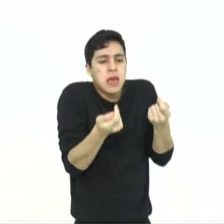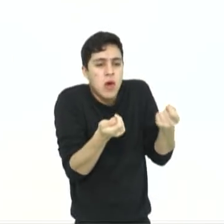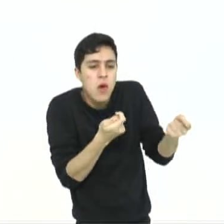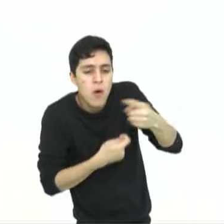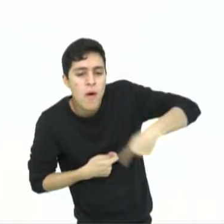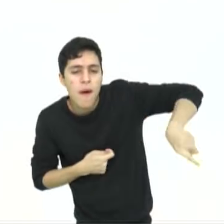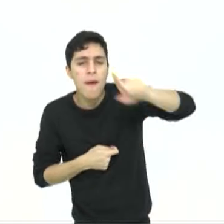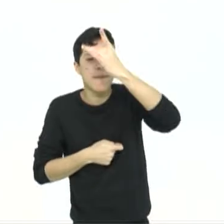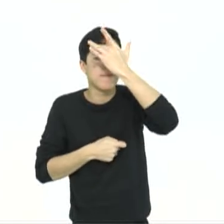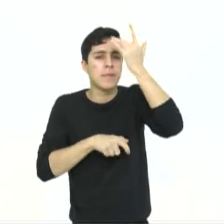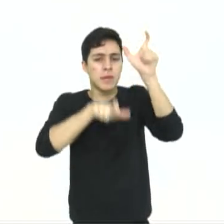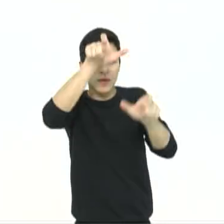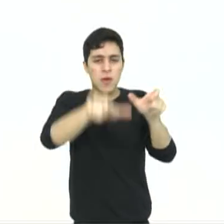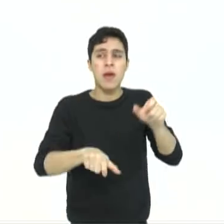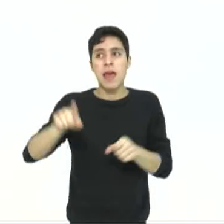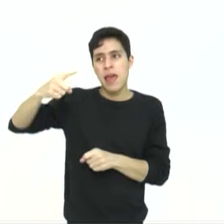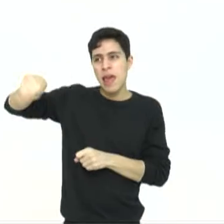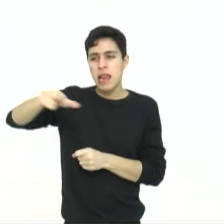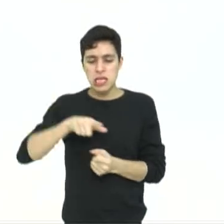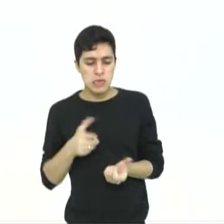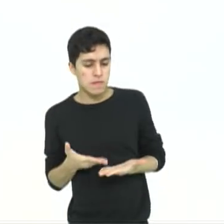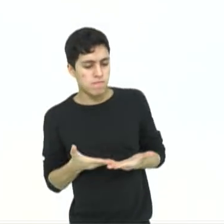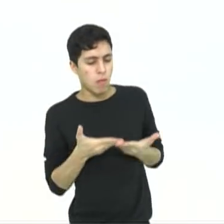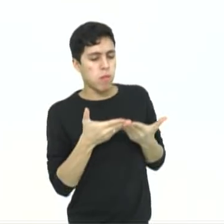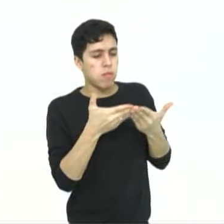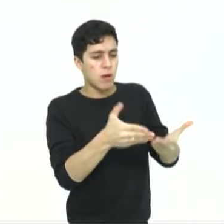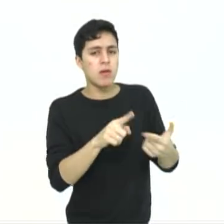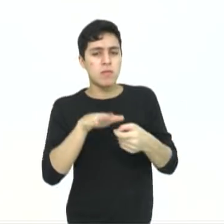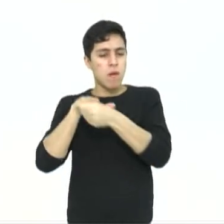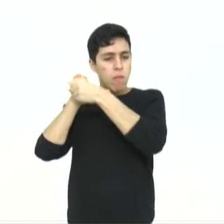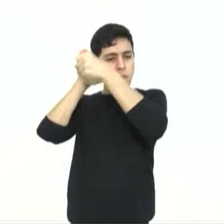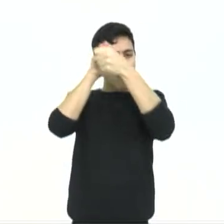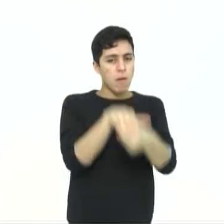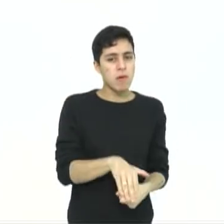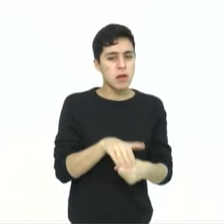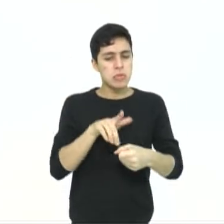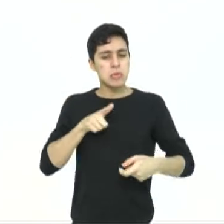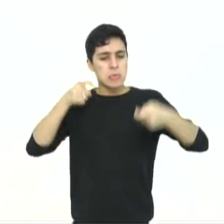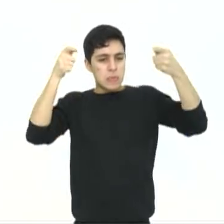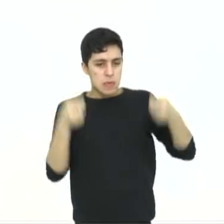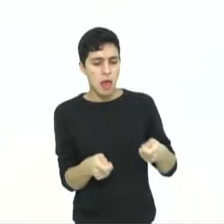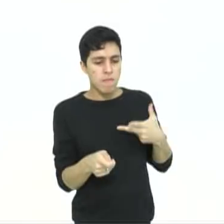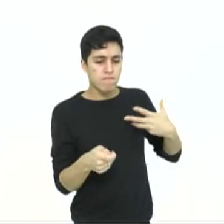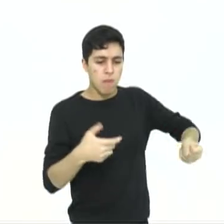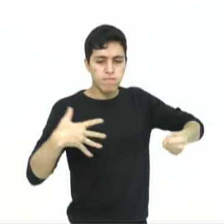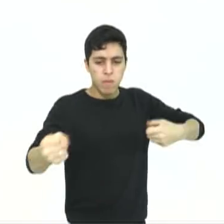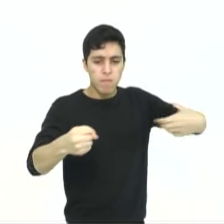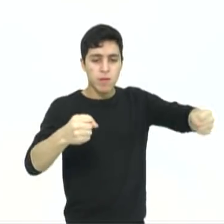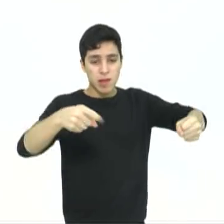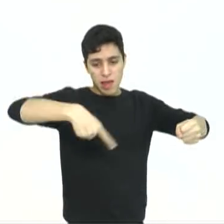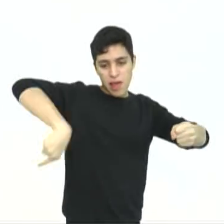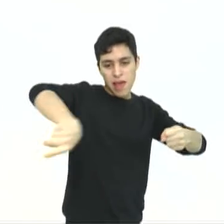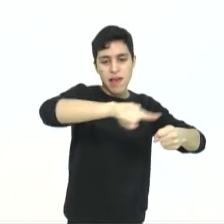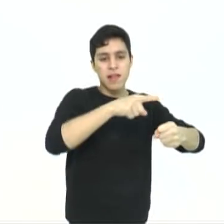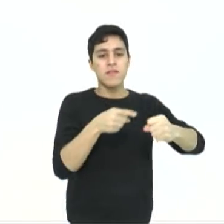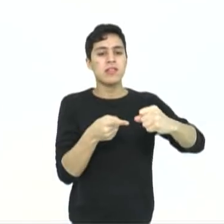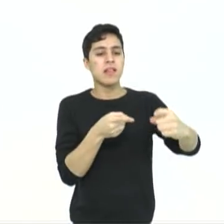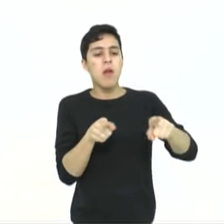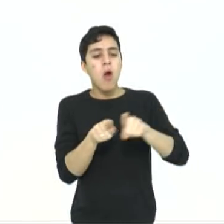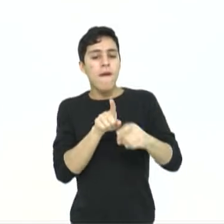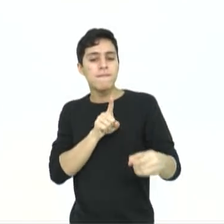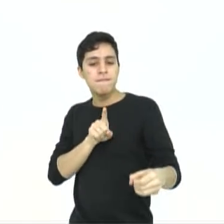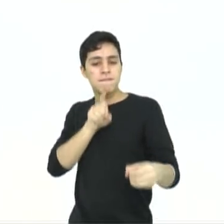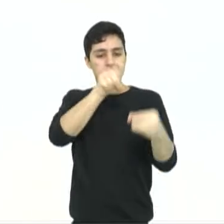africano. Por meio de ataques e pressões diplomáticas, as terras conquistadas se transformavam em colônias,